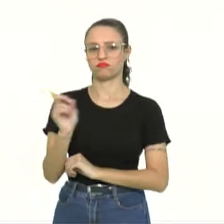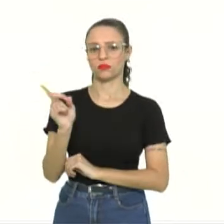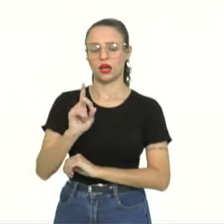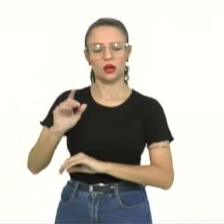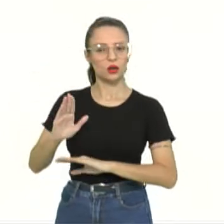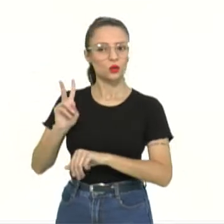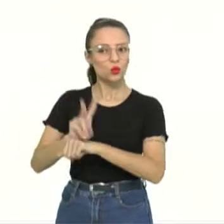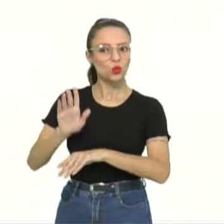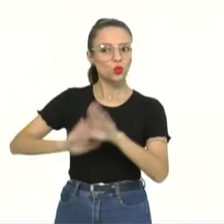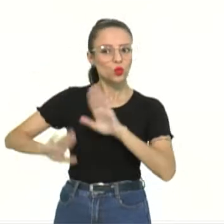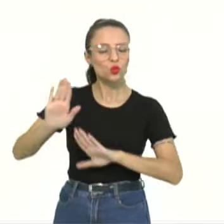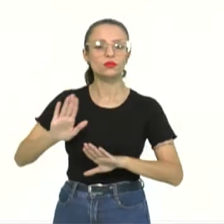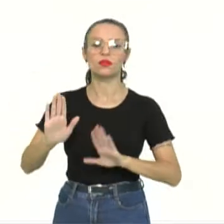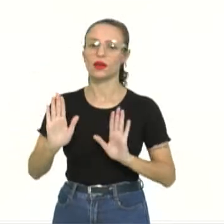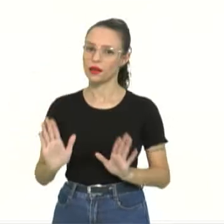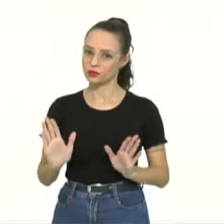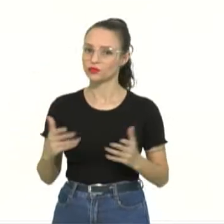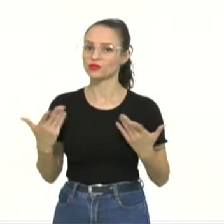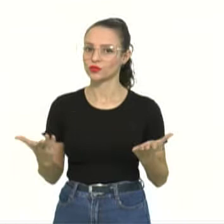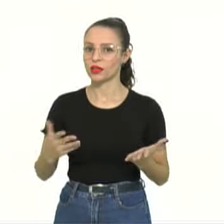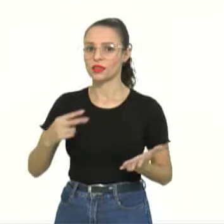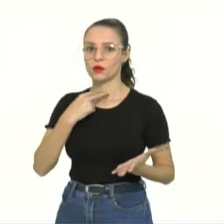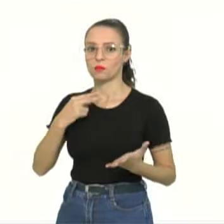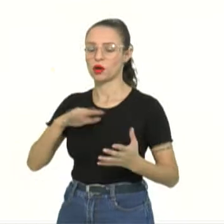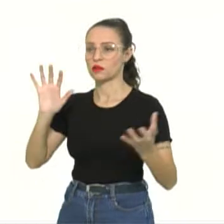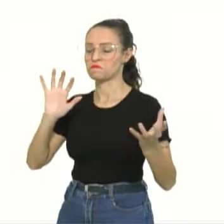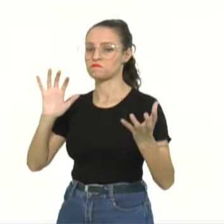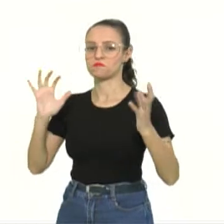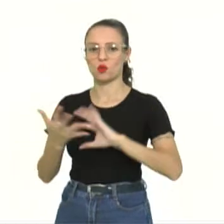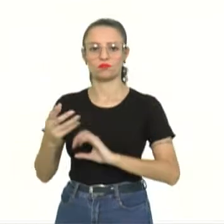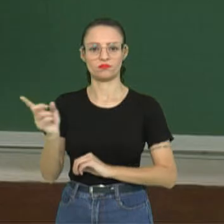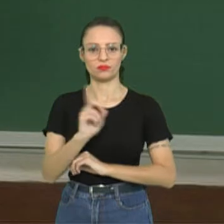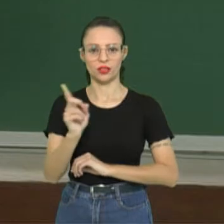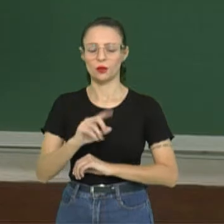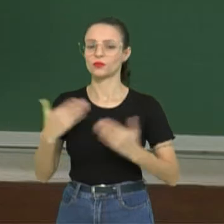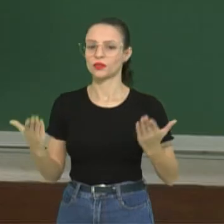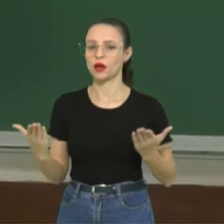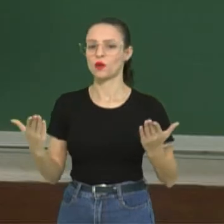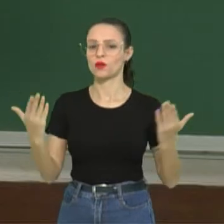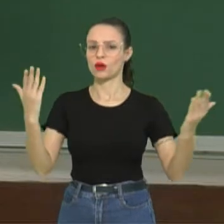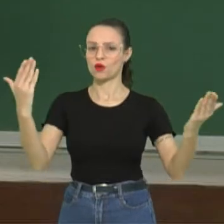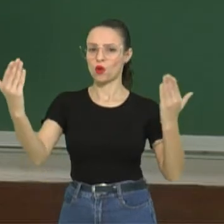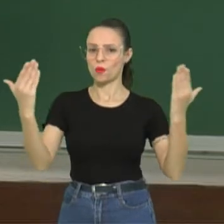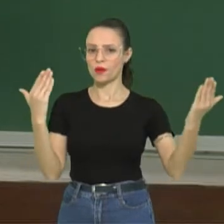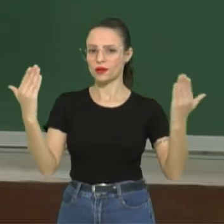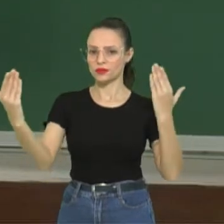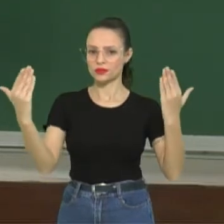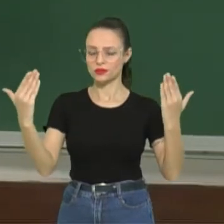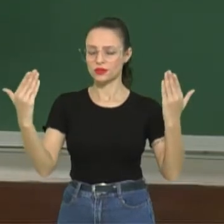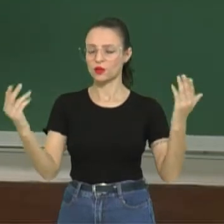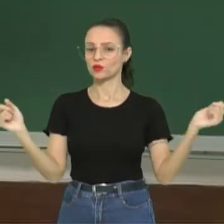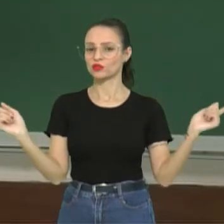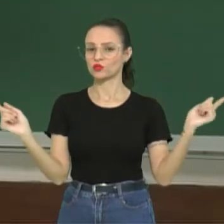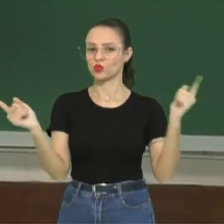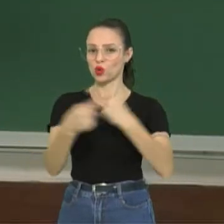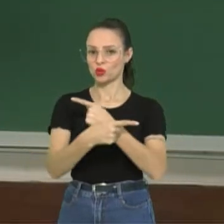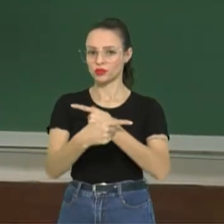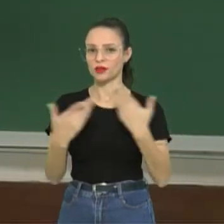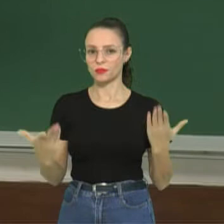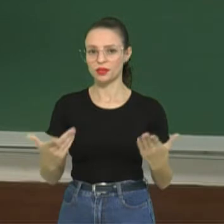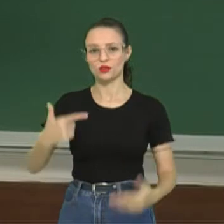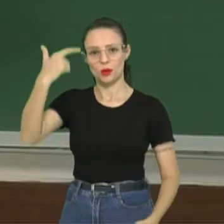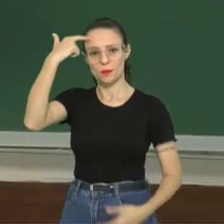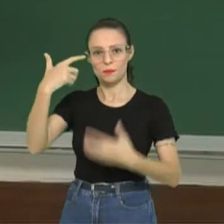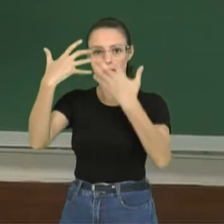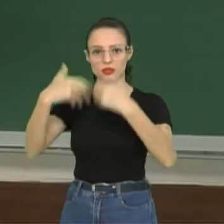transformações elas não podem de forma alguma ser radicais Ok então a gente tem aí duas correntes do